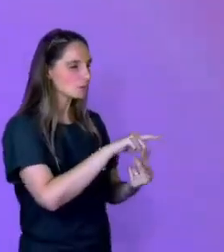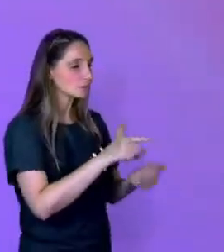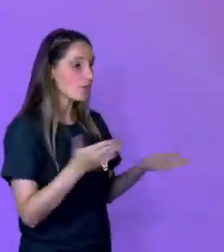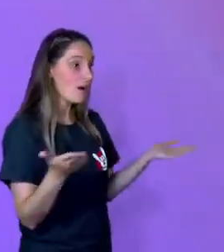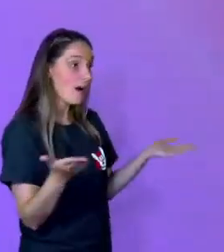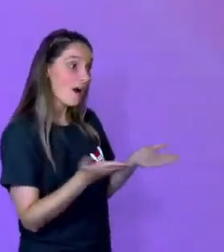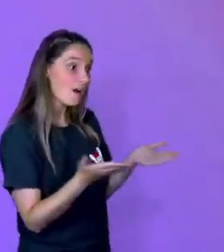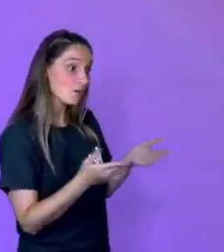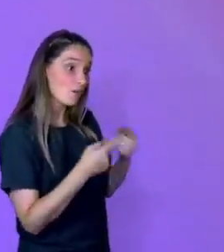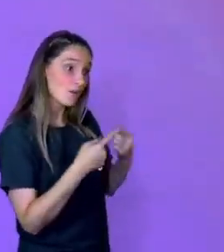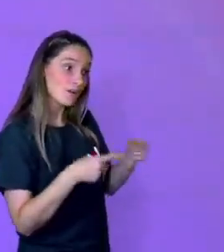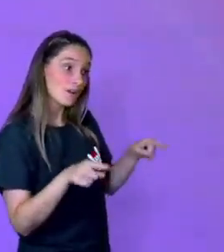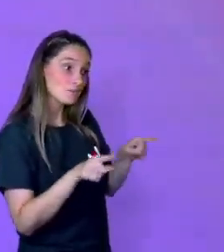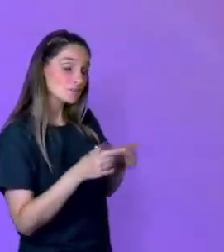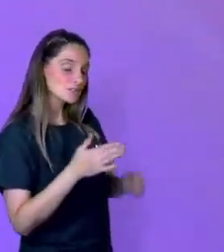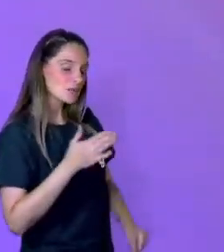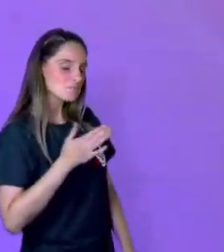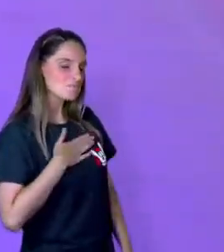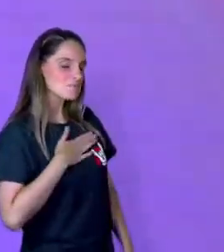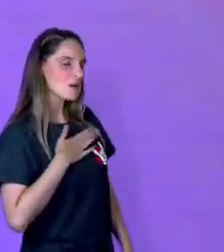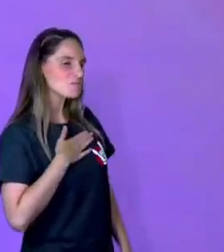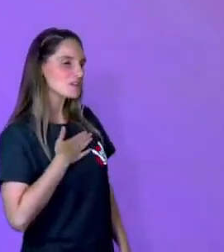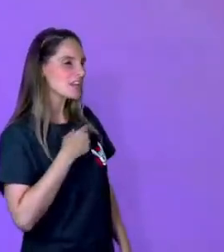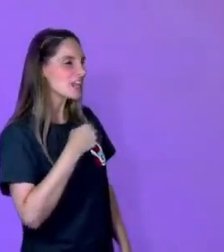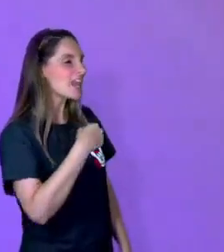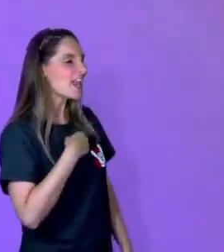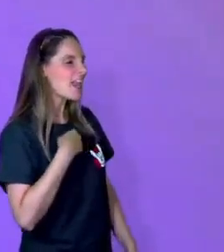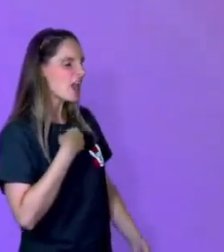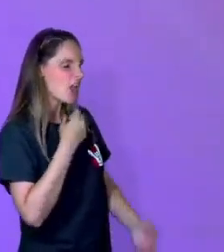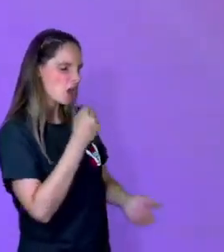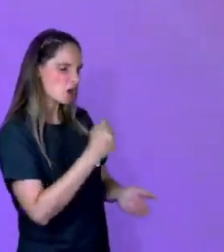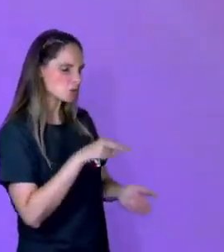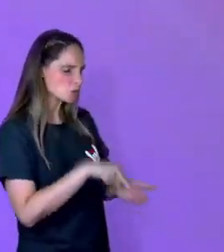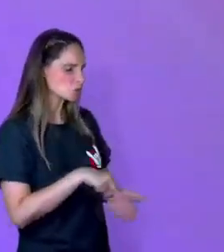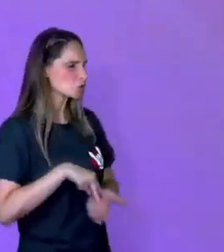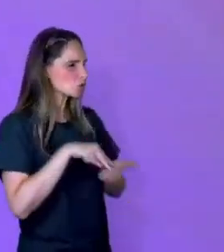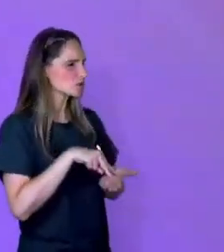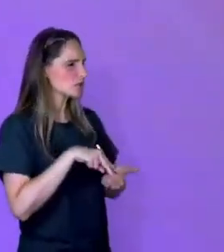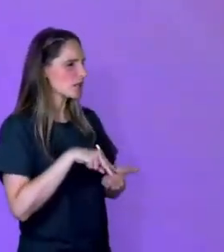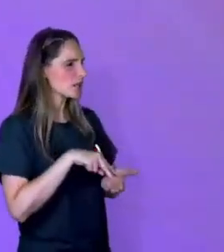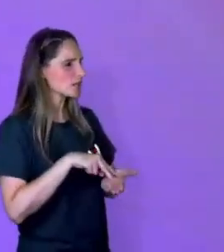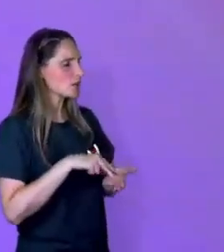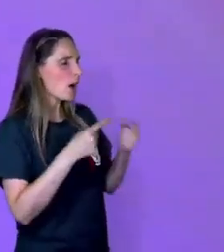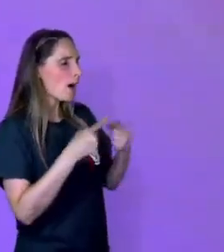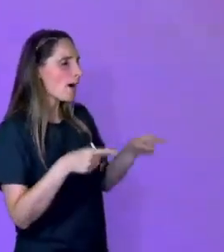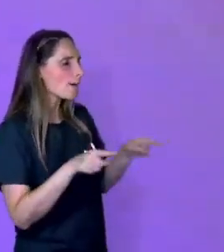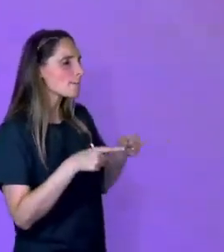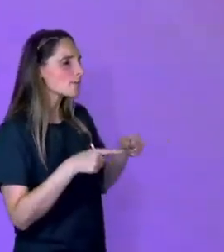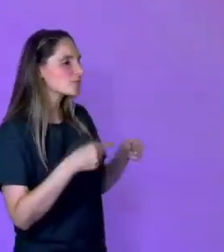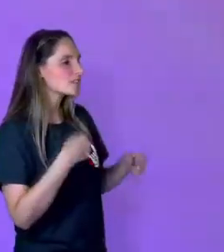eu. Eu vou te dar novas letras e novas melodias. Fica na minha presença.